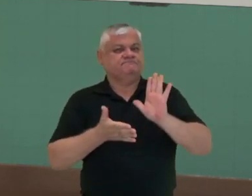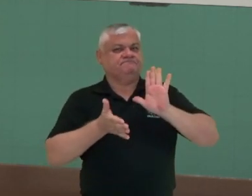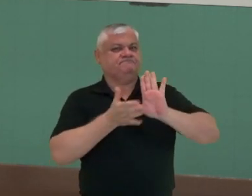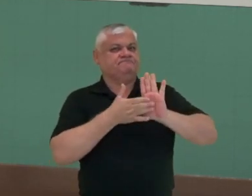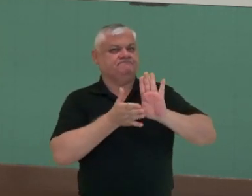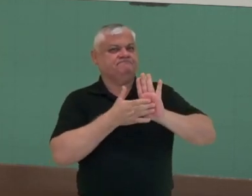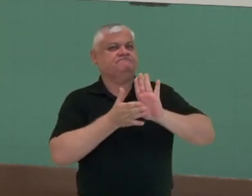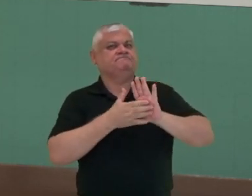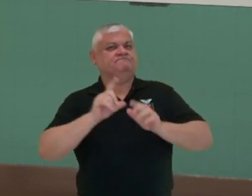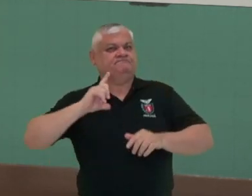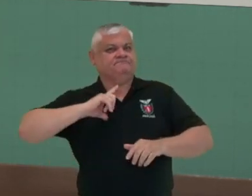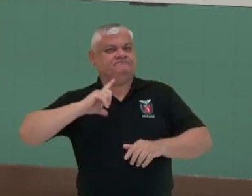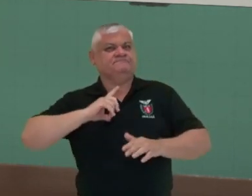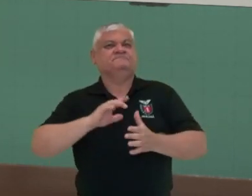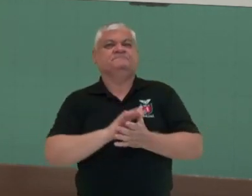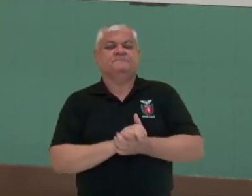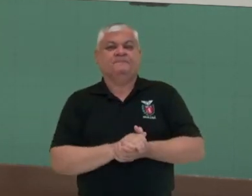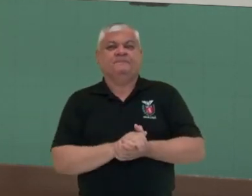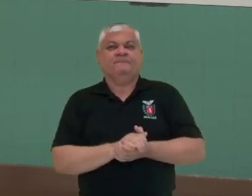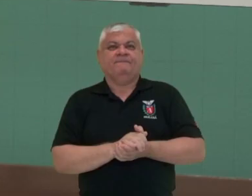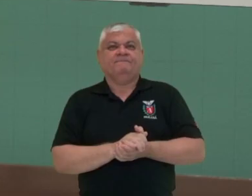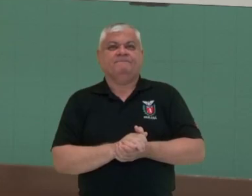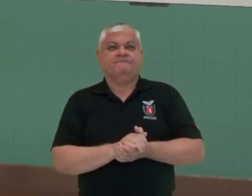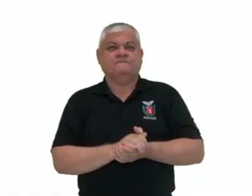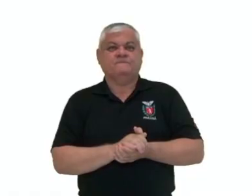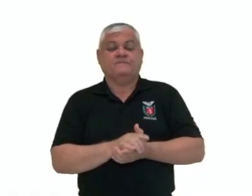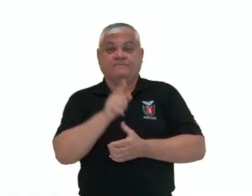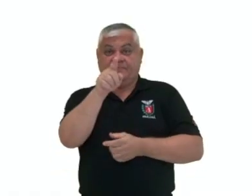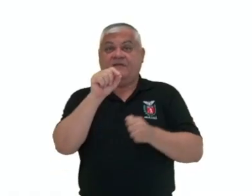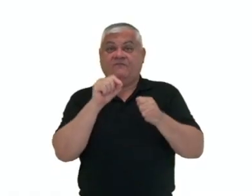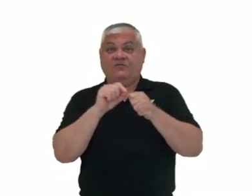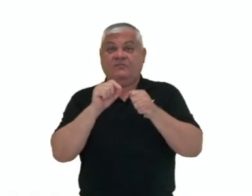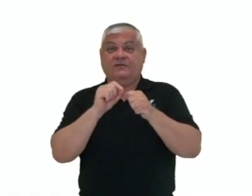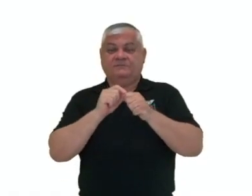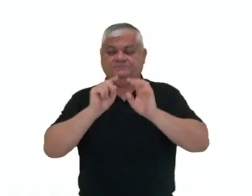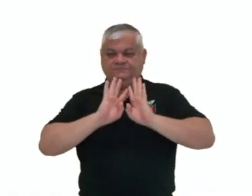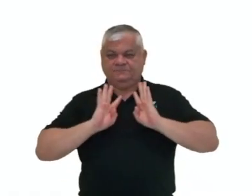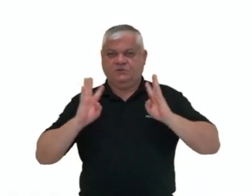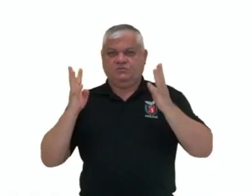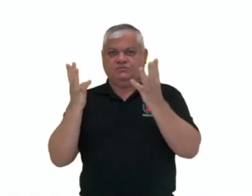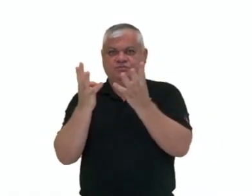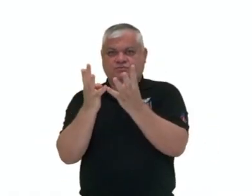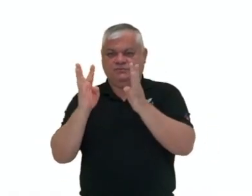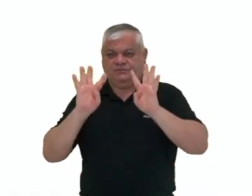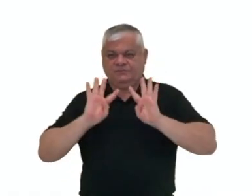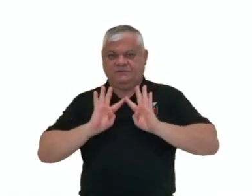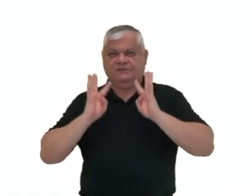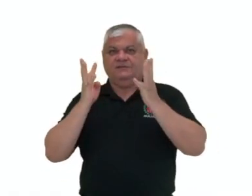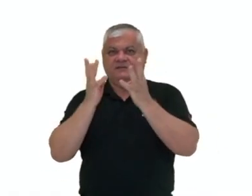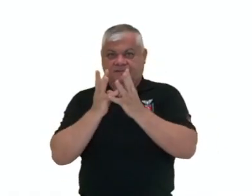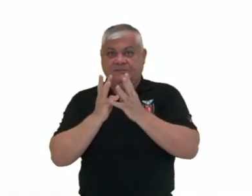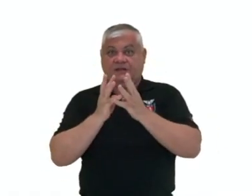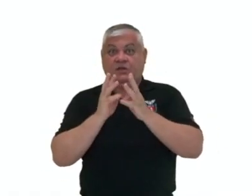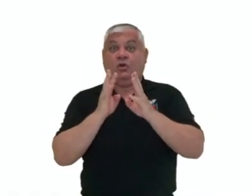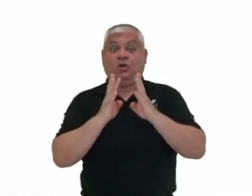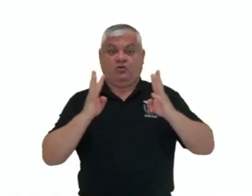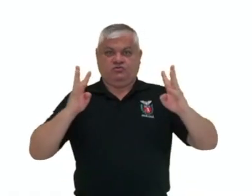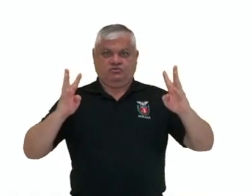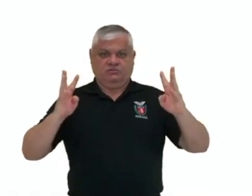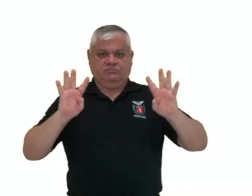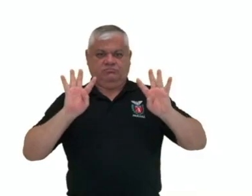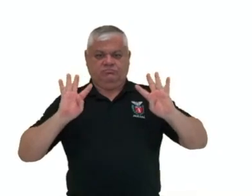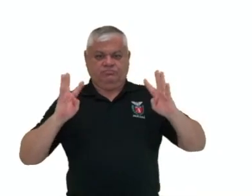de atividade prática para vocês. Vocês vão formar um círculo, mantendo uma distância aí entre